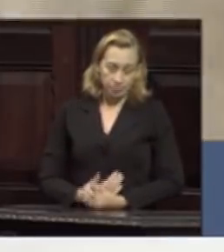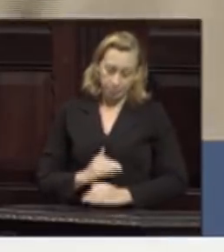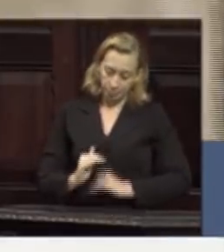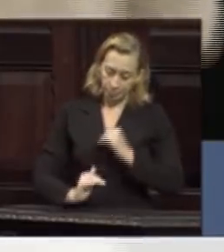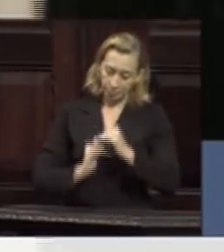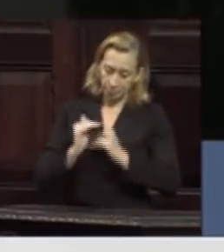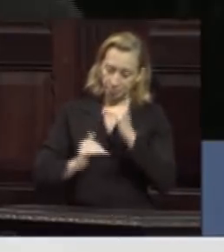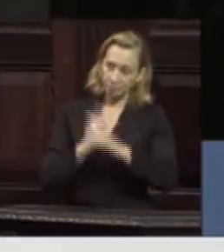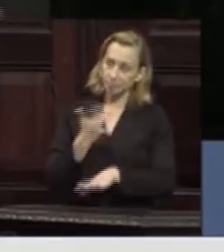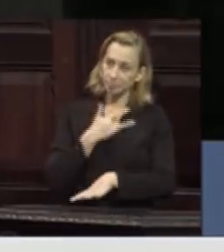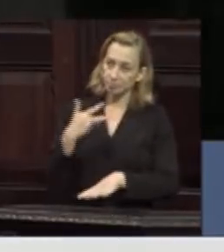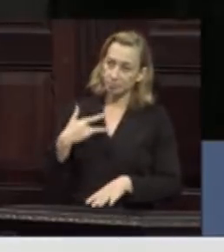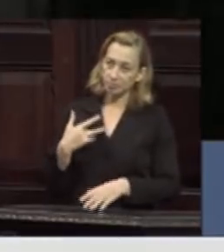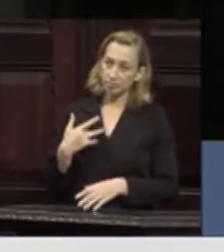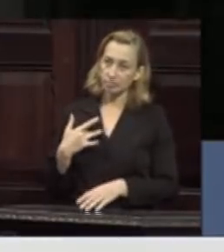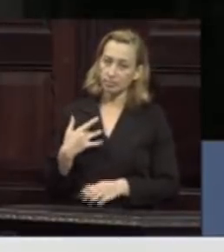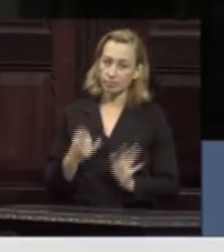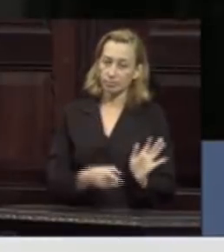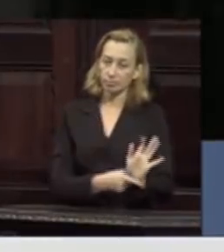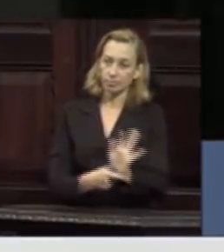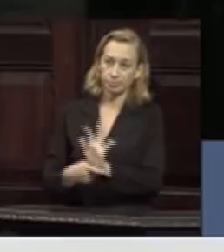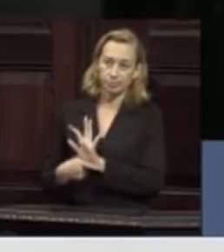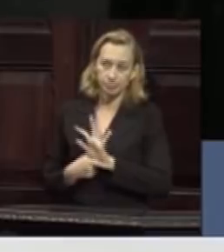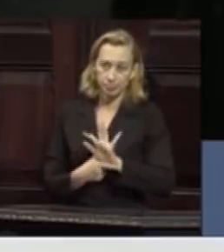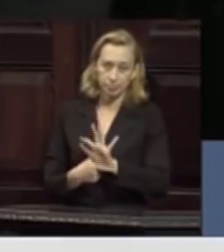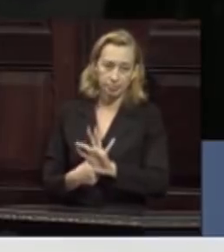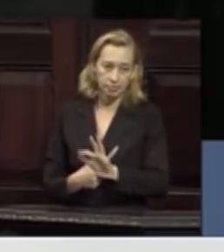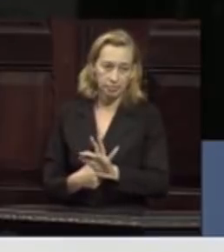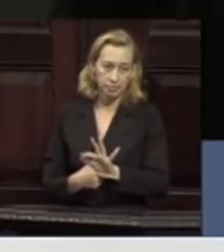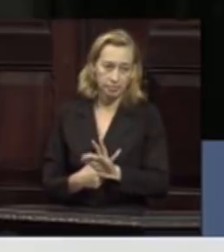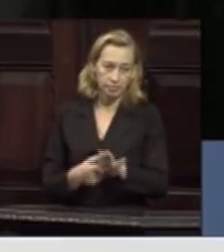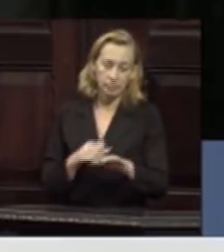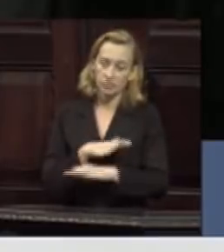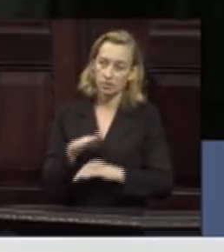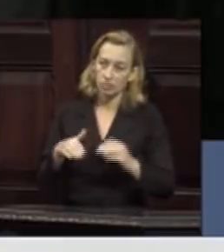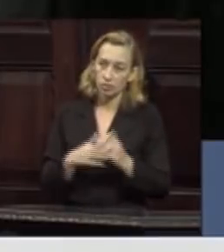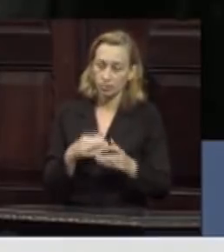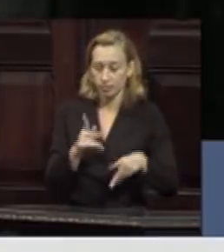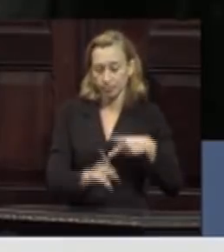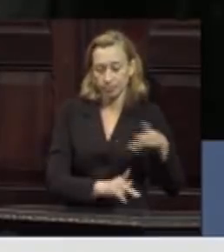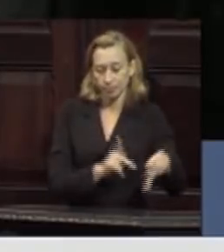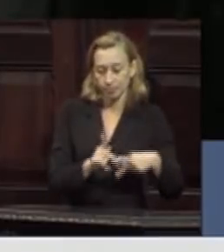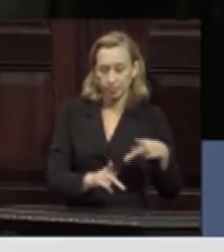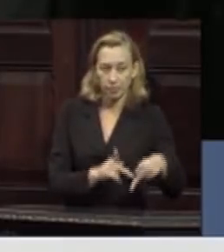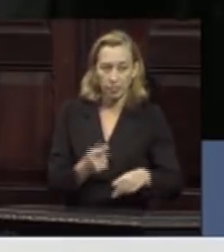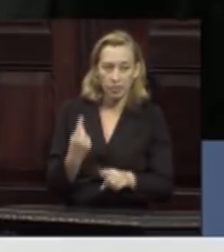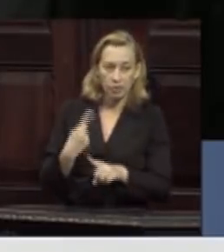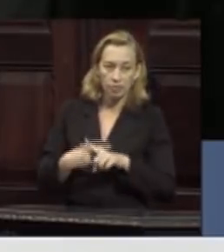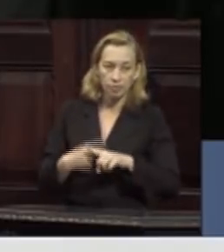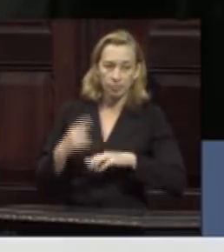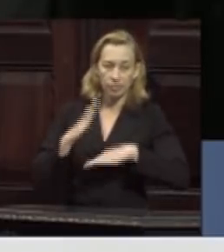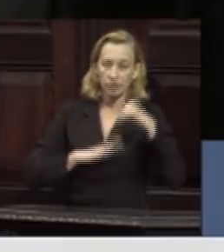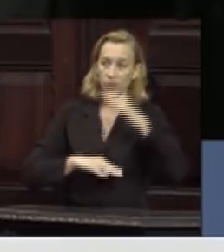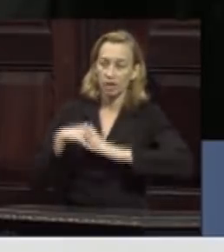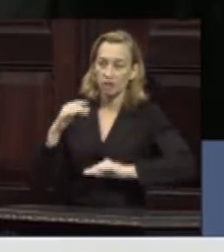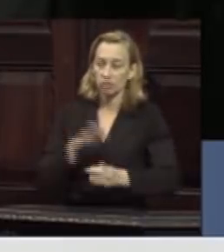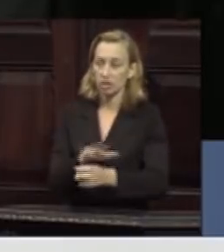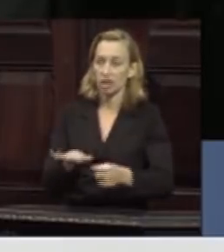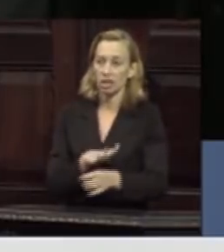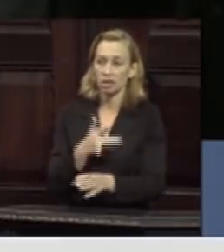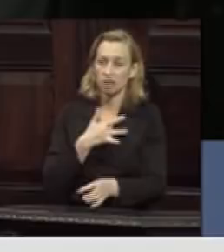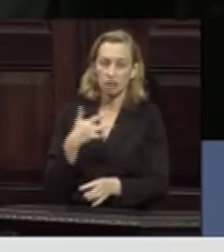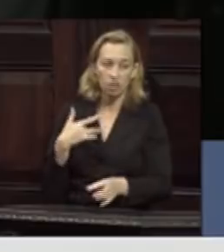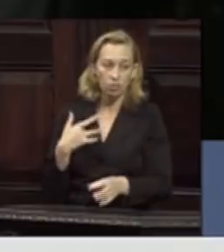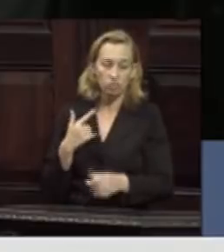é ser solidário aos trabalhadores da saúde, mas é ser solidário a toda a população, porque os trabalhadores da saúde trabalham